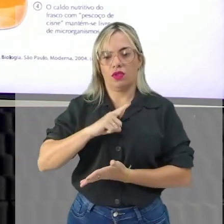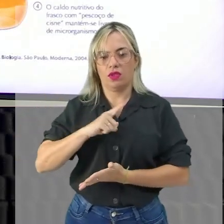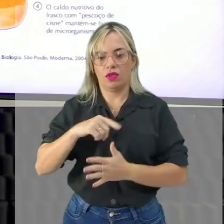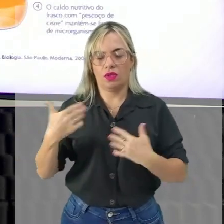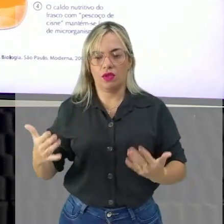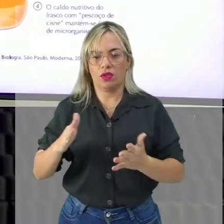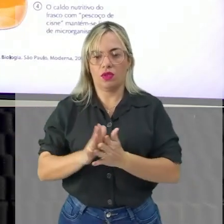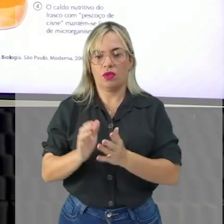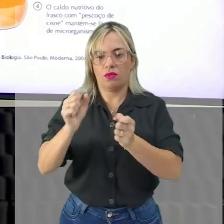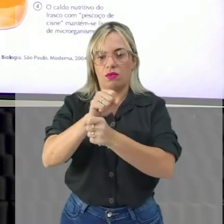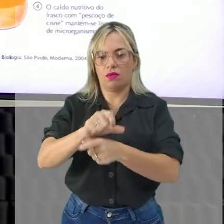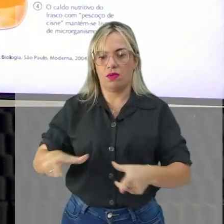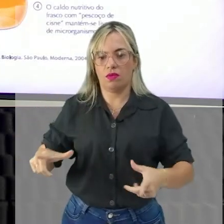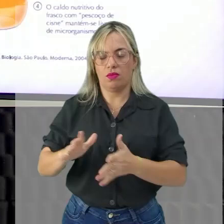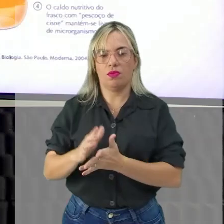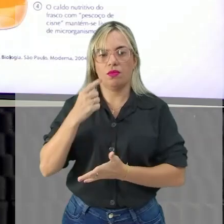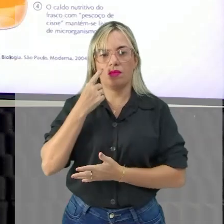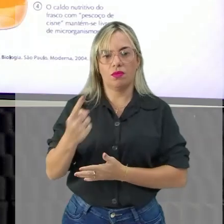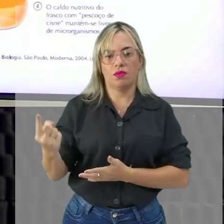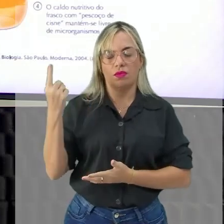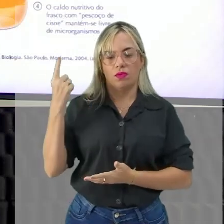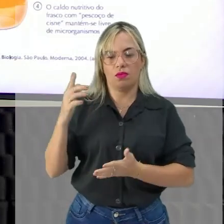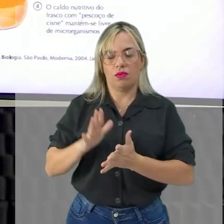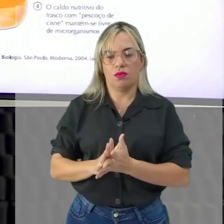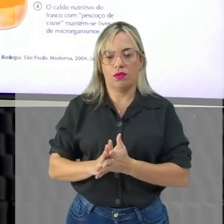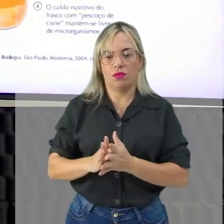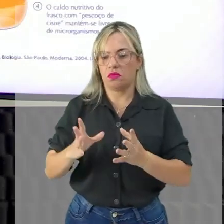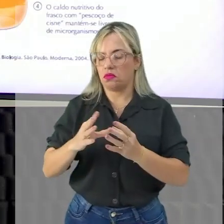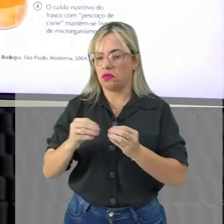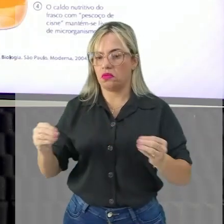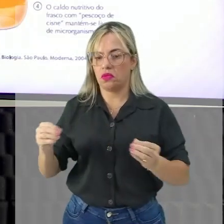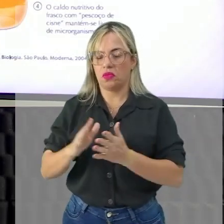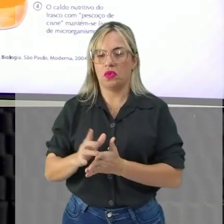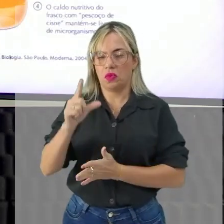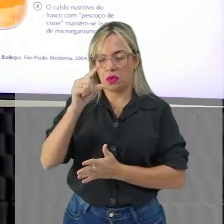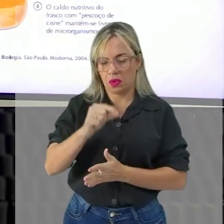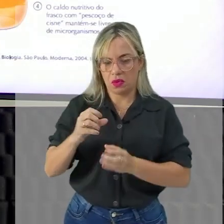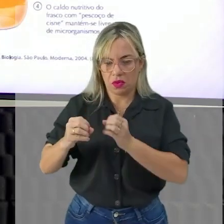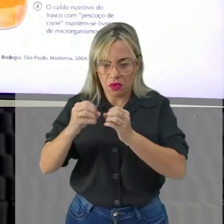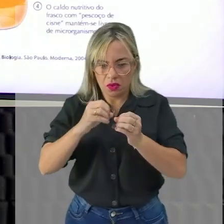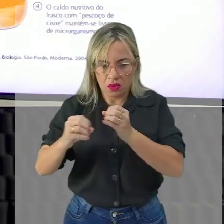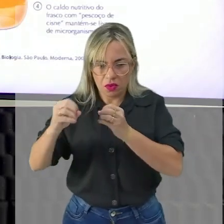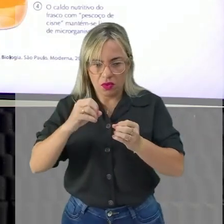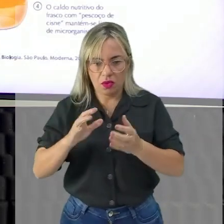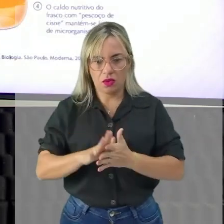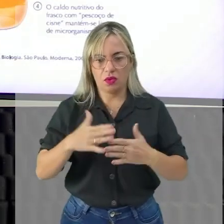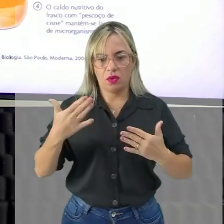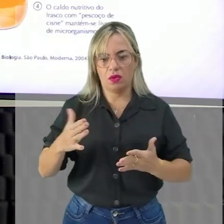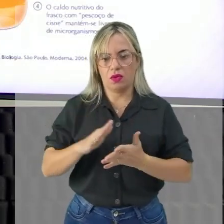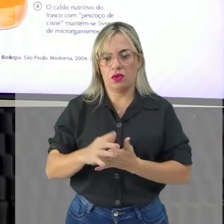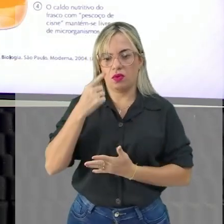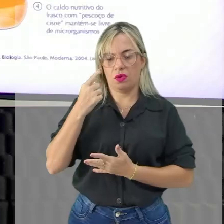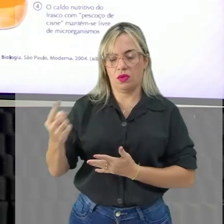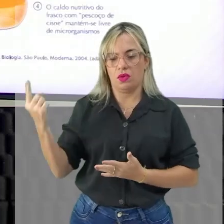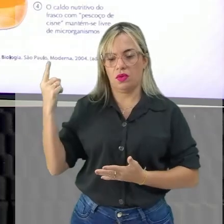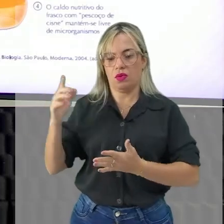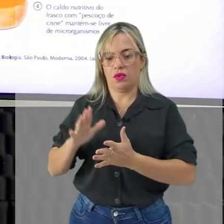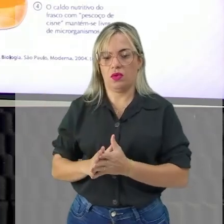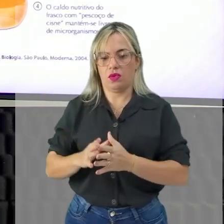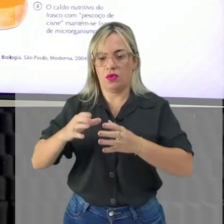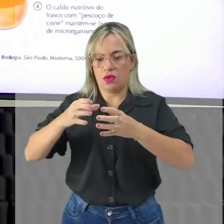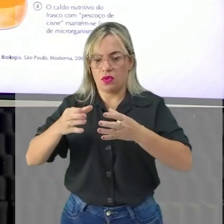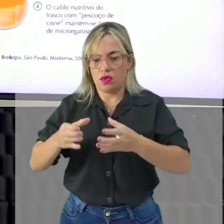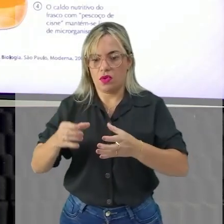então, ele esterilizou, ele eliminou os micro-organismos de lá. Né? Então, o caldo nutritivo